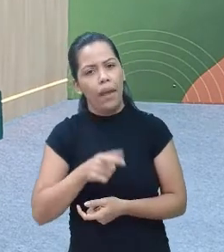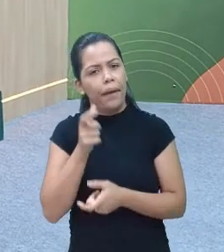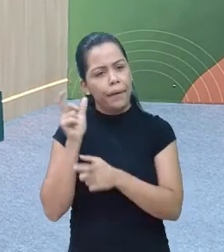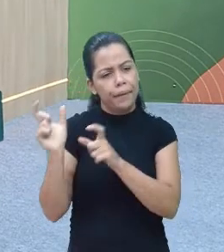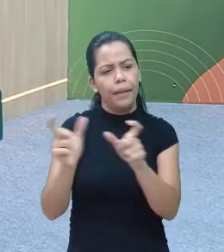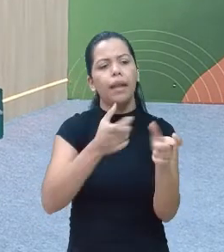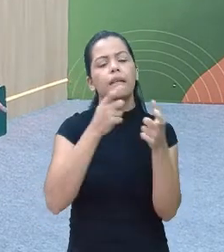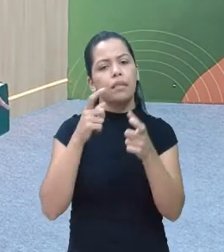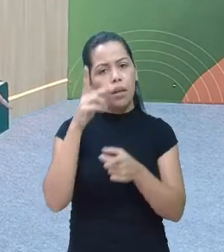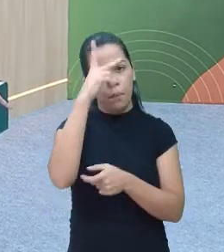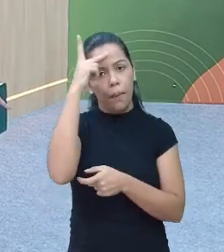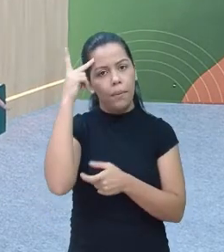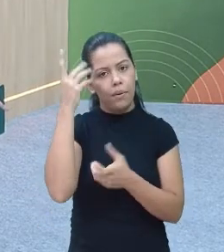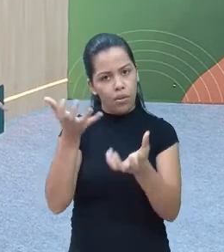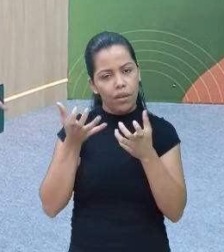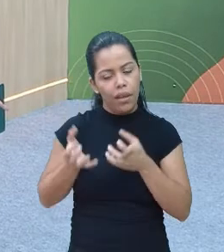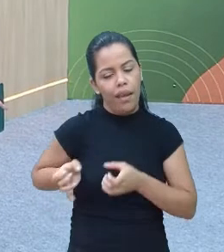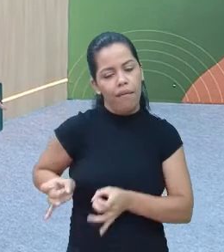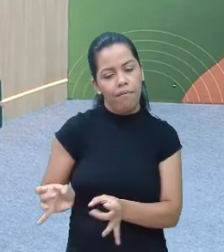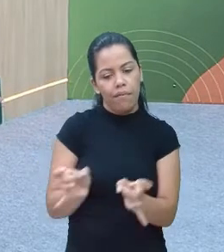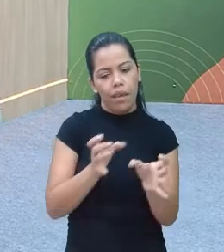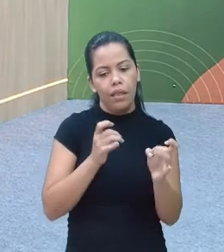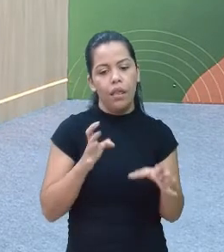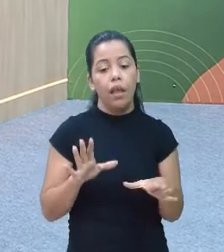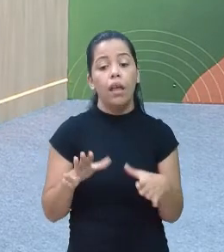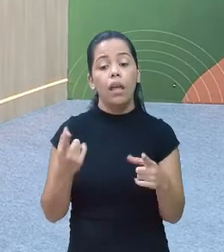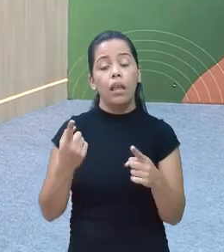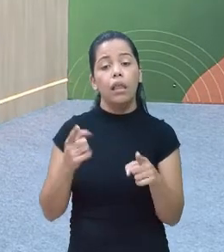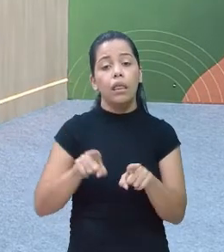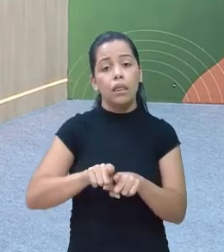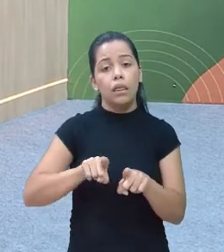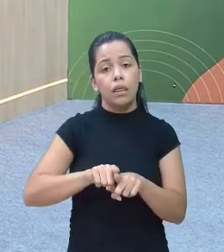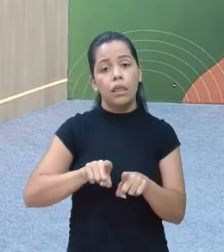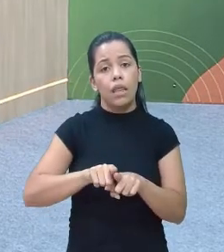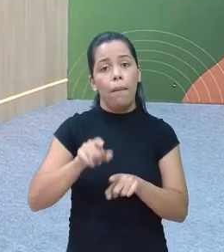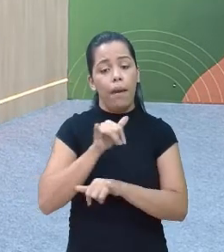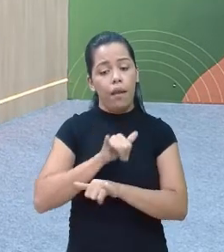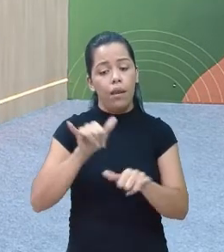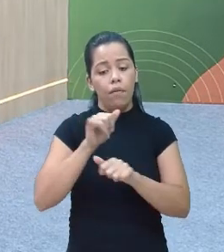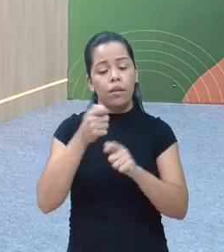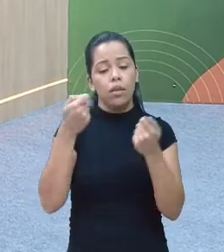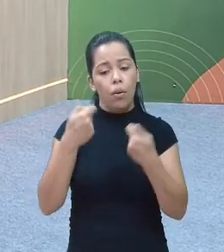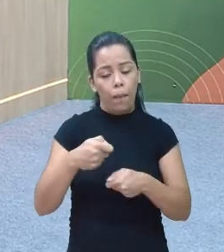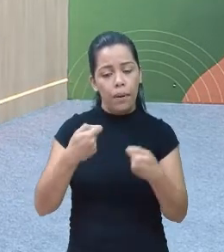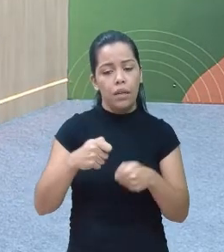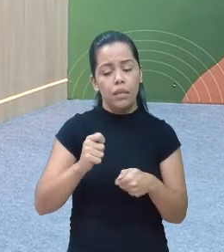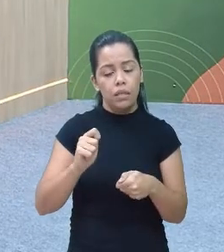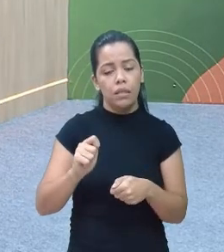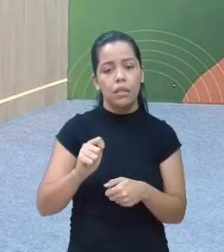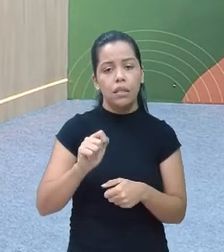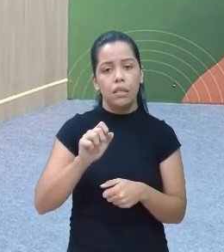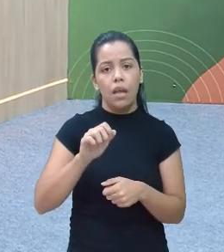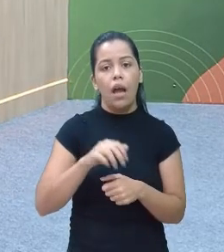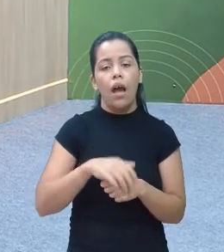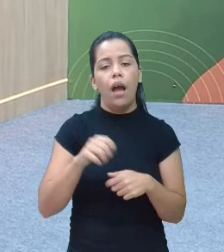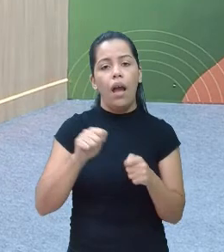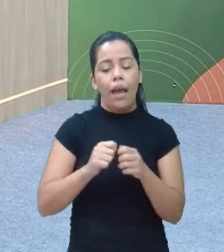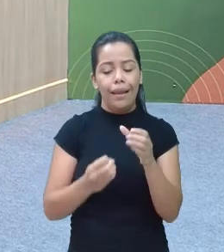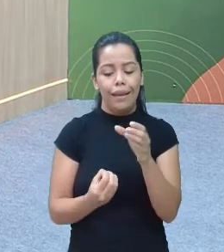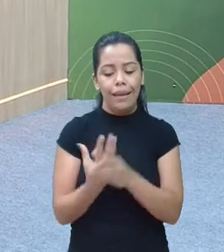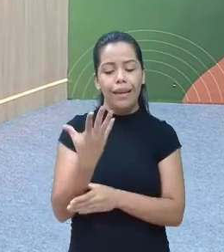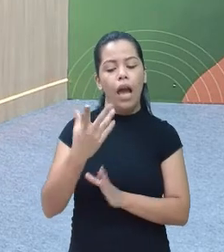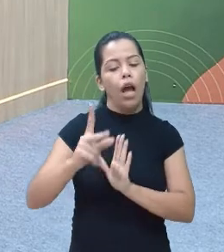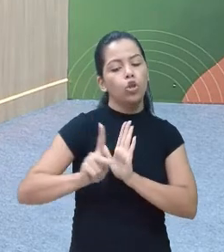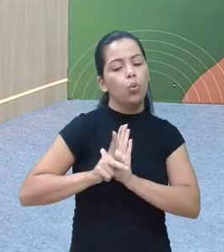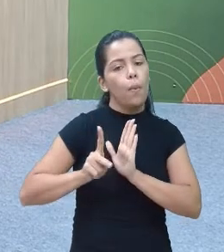certo? E o conteúdo precisa ser autêntico, porque senão dá problema de copyright. Então, é muito melhor que você seja produtor